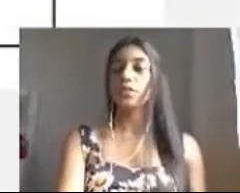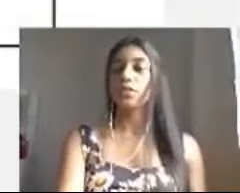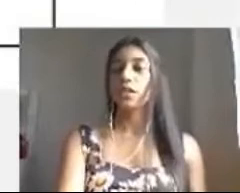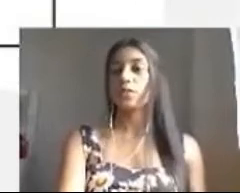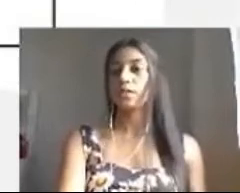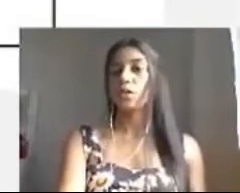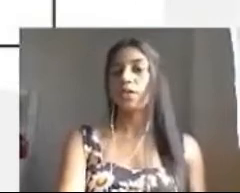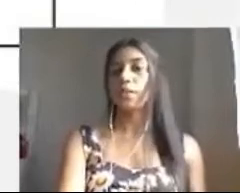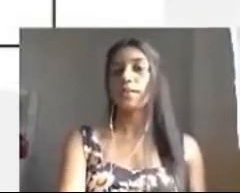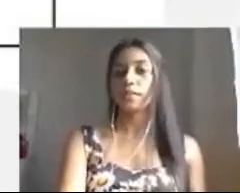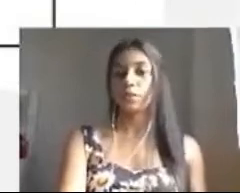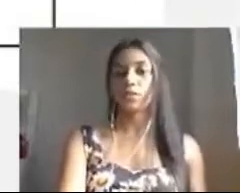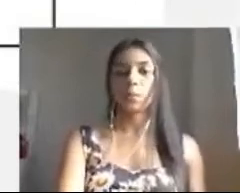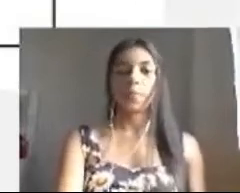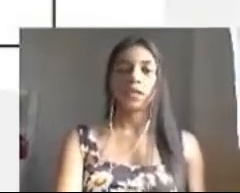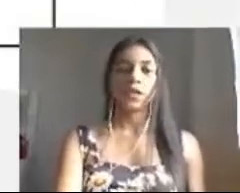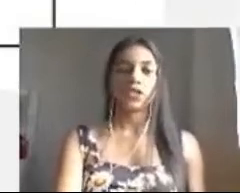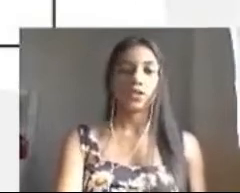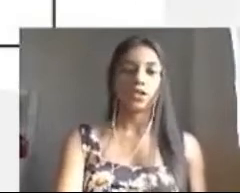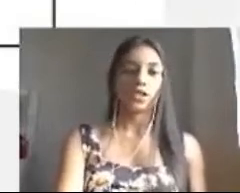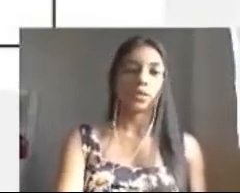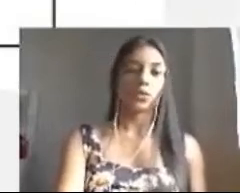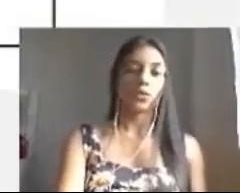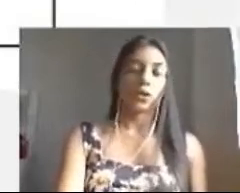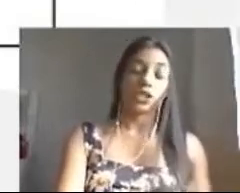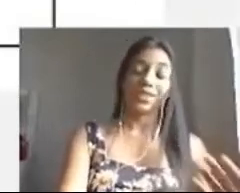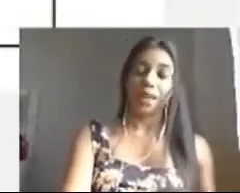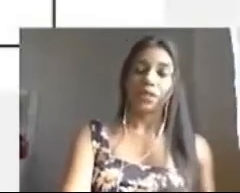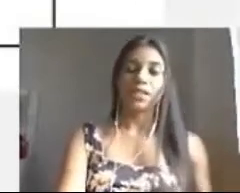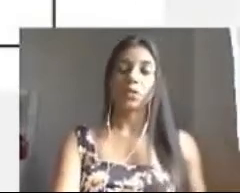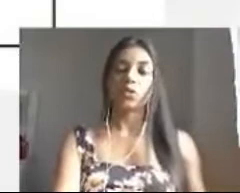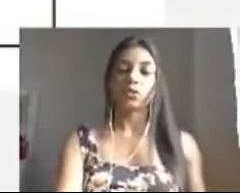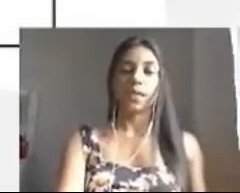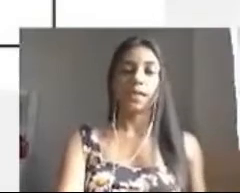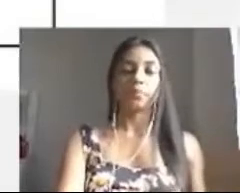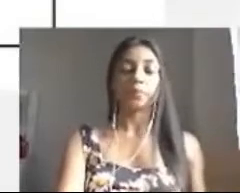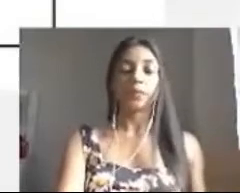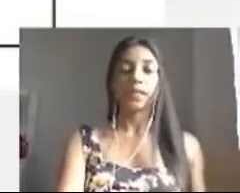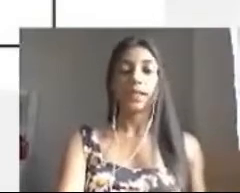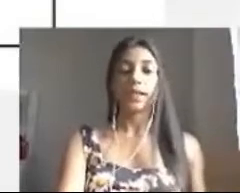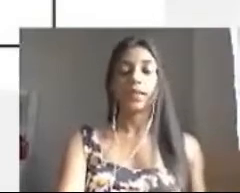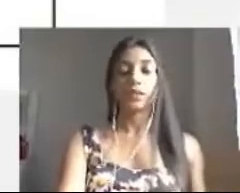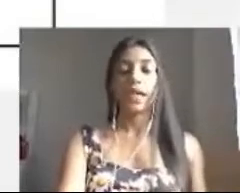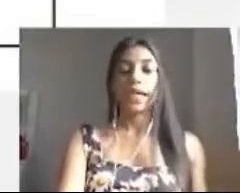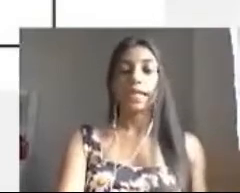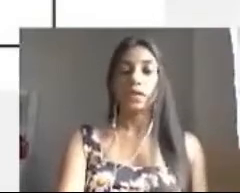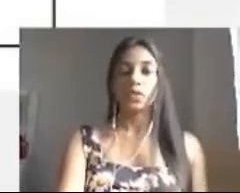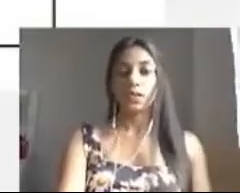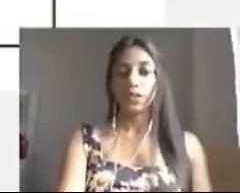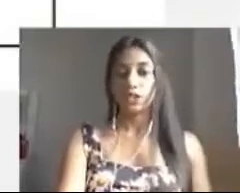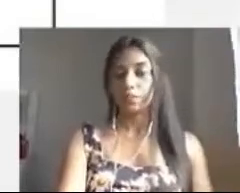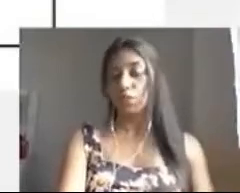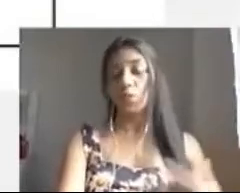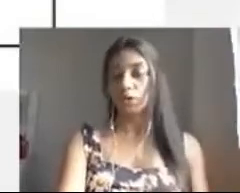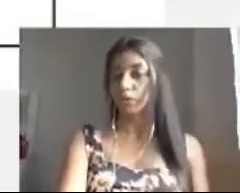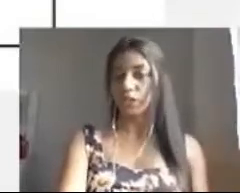aqui da resposta transitória, né, parecida pelo menos. Então, o que a gente fez? A gente sabe que o controlador PI, o integrador, ele tem um